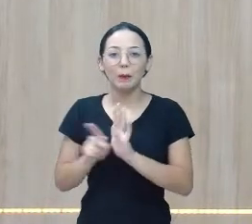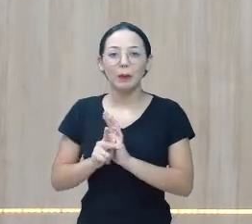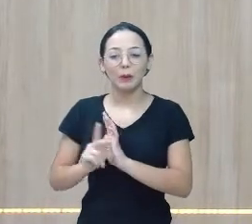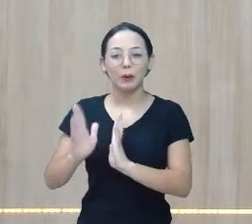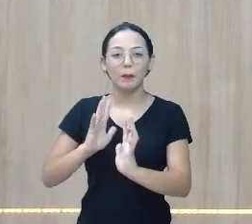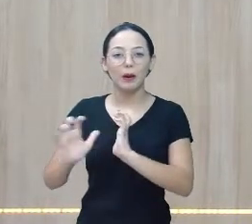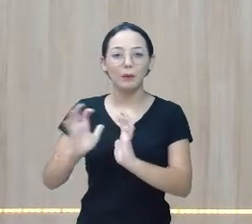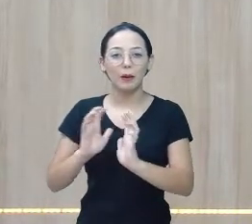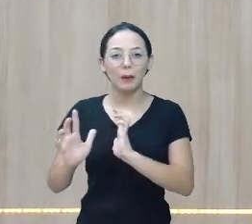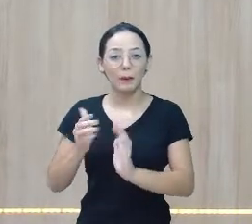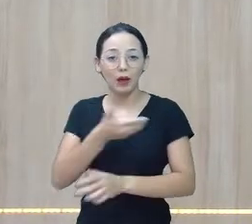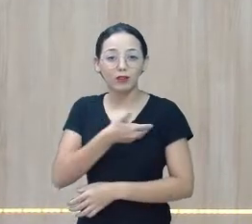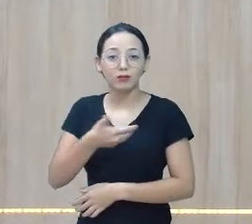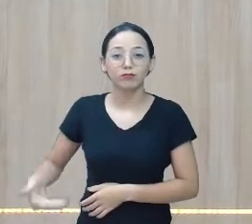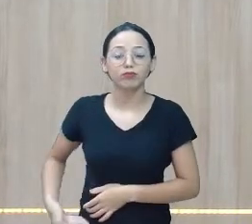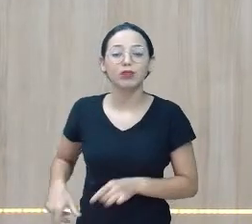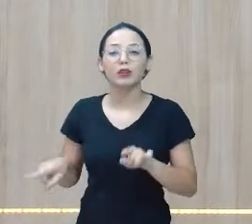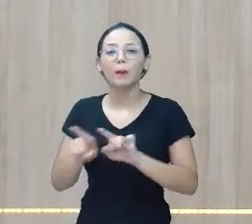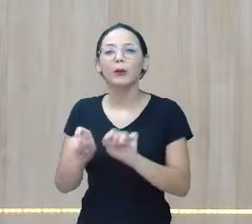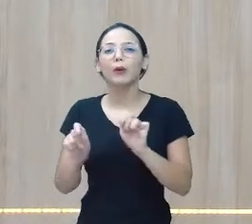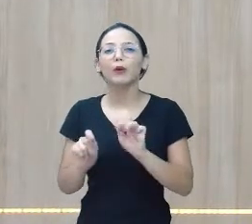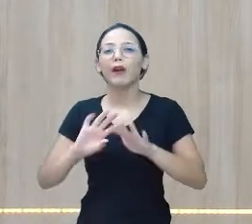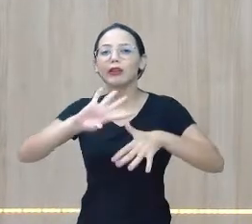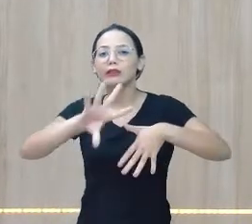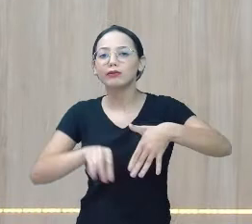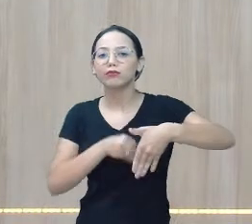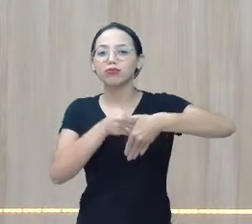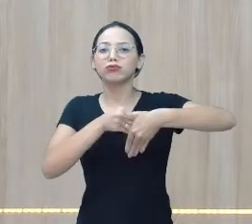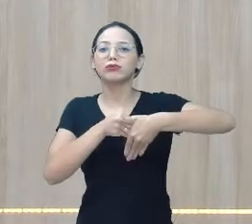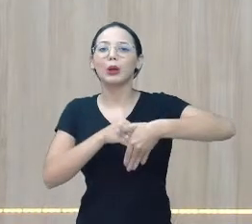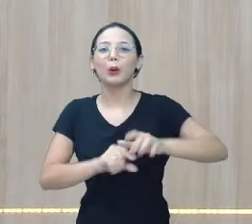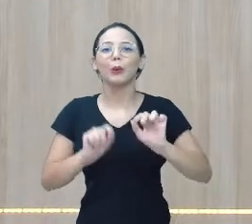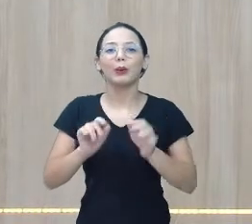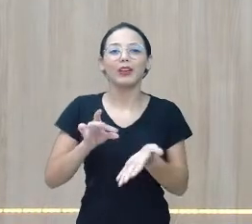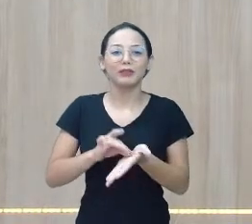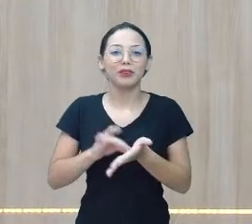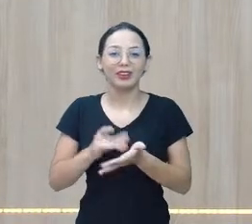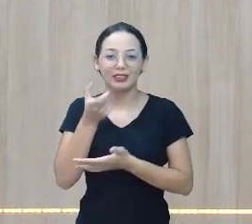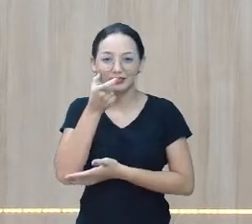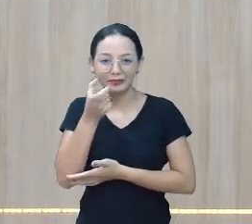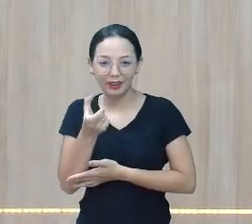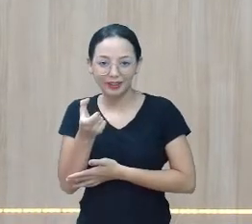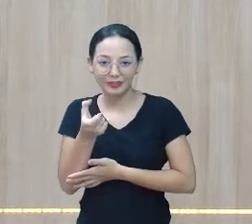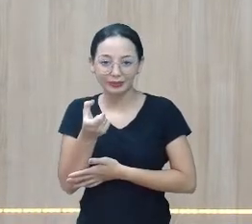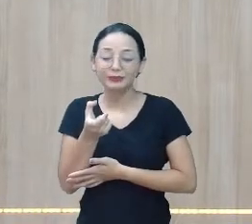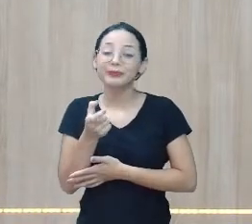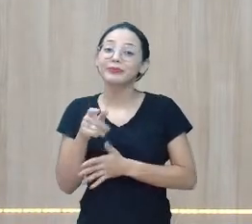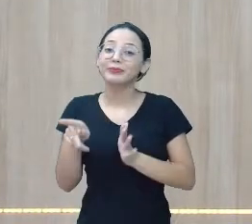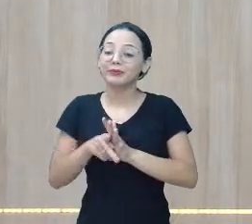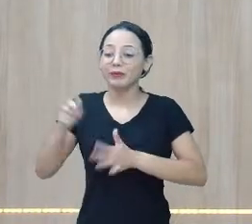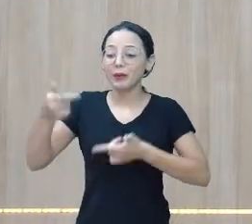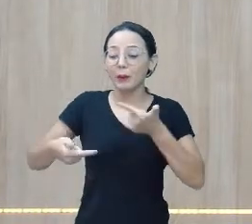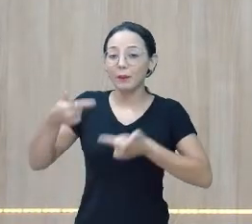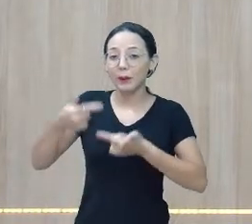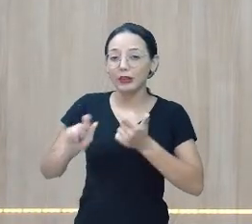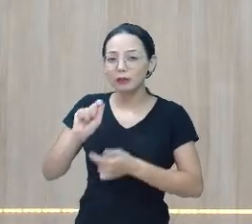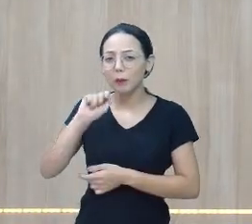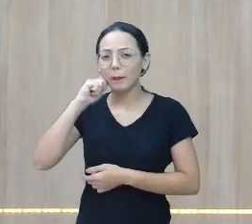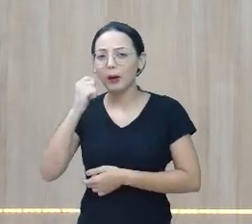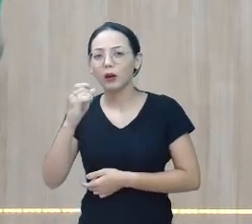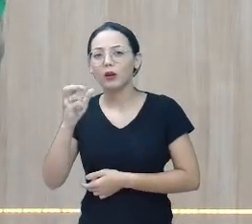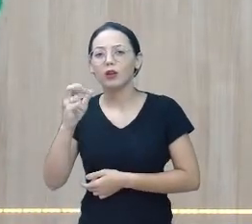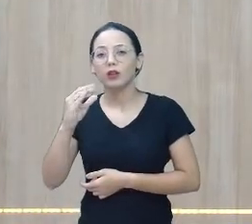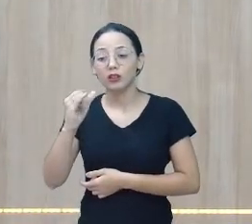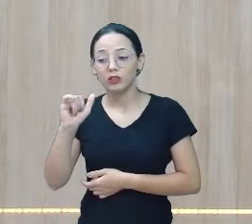pública e termine abafando aquilo que realmente interessa. Nesse sentido, essa política do pão e circo